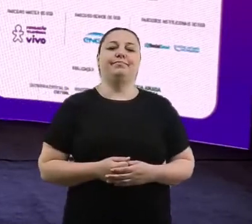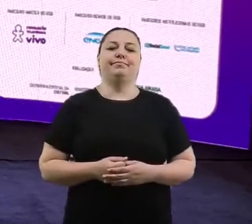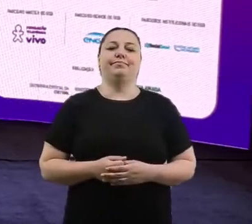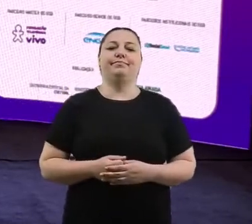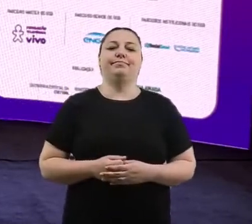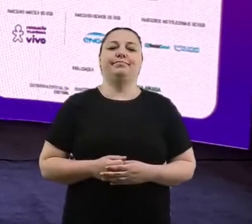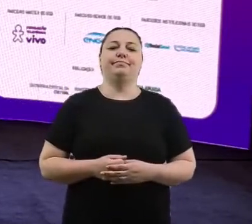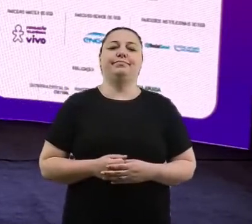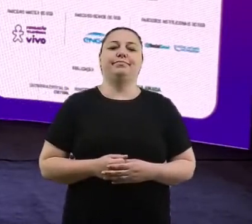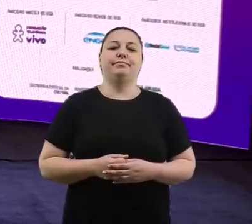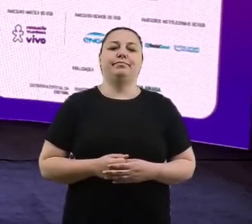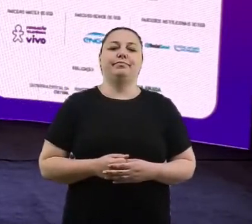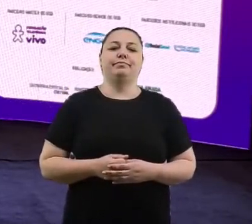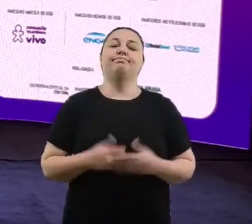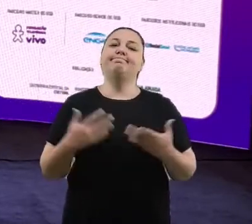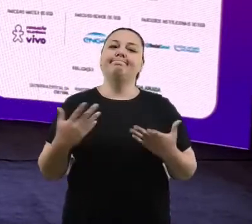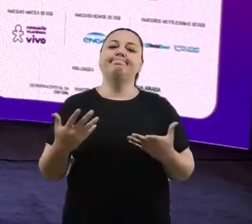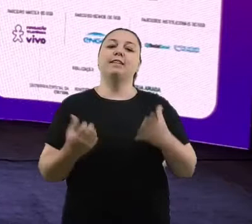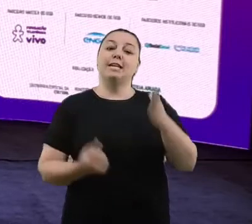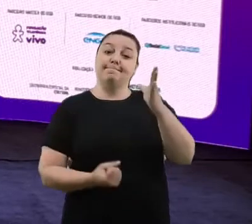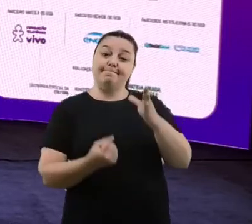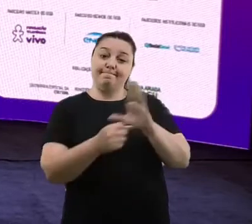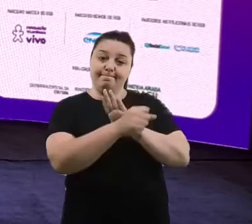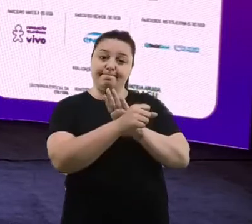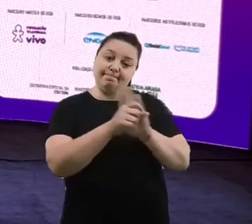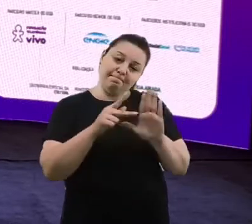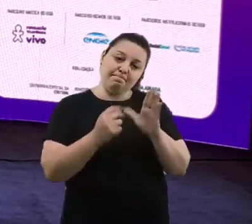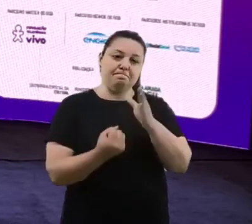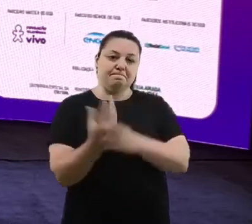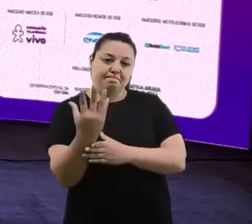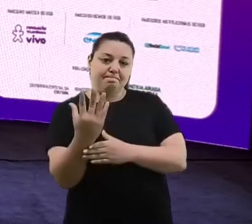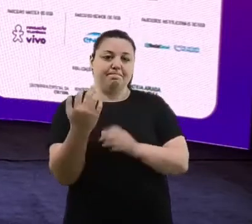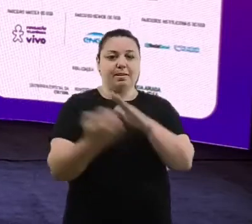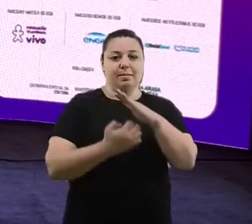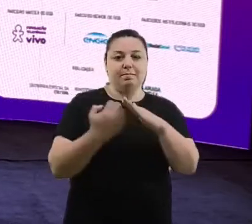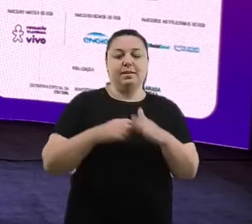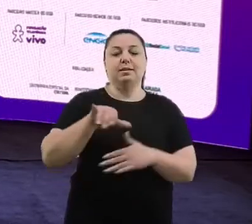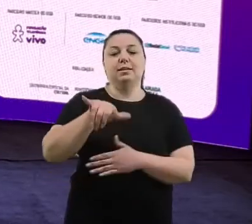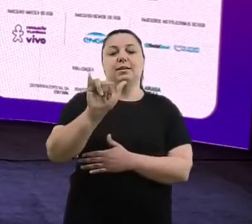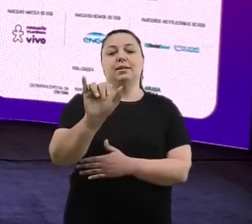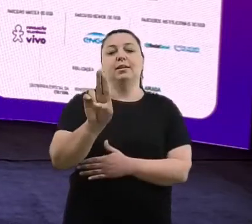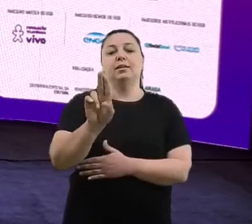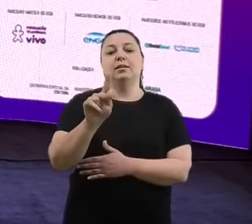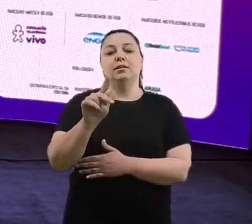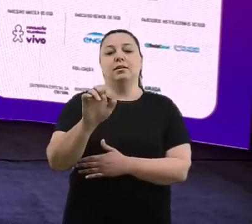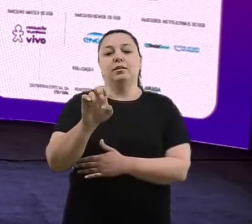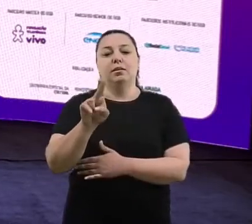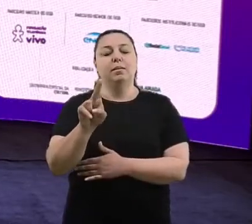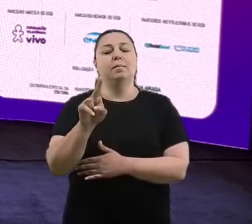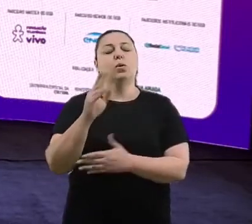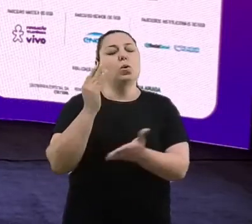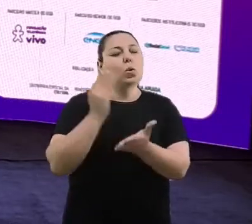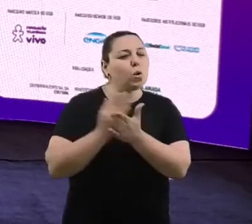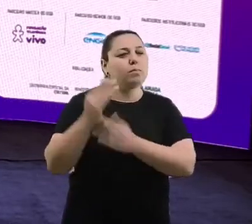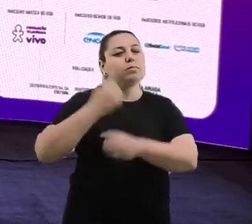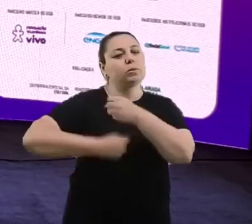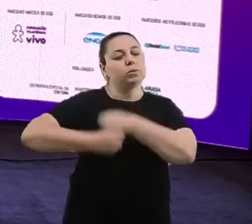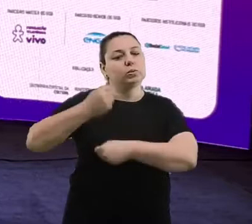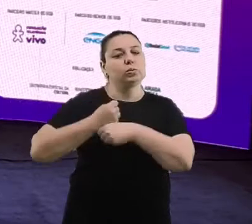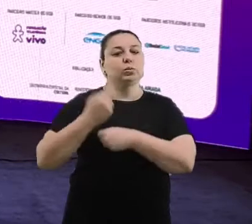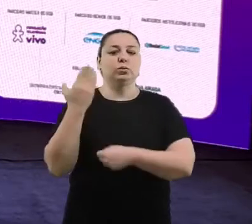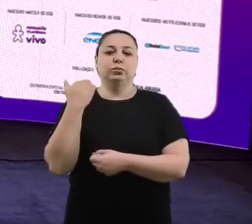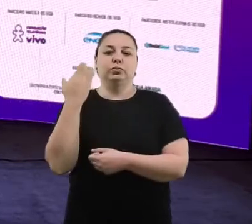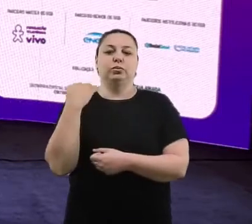a Uper começou como um sonho, como uma ideia, em 2015, através